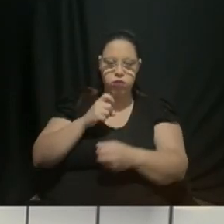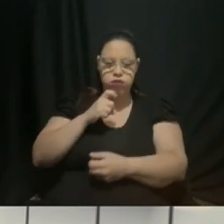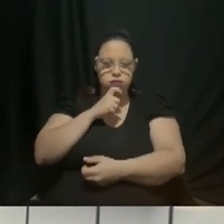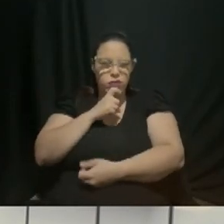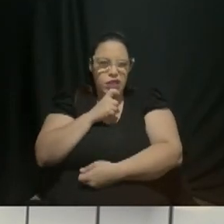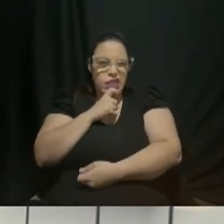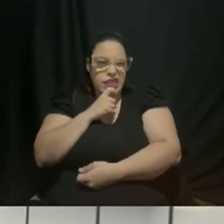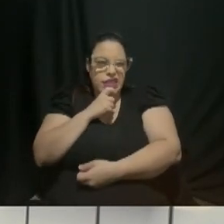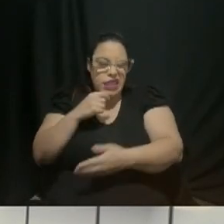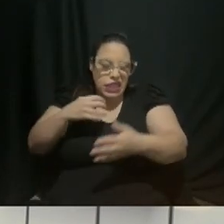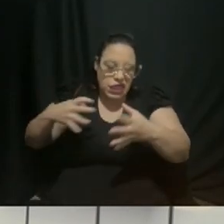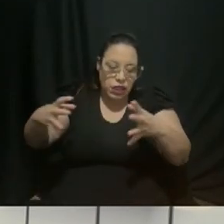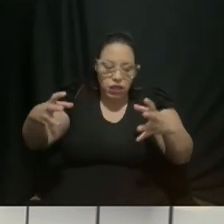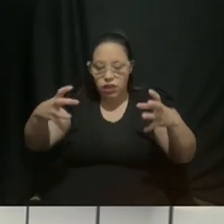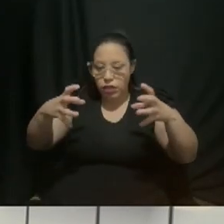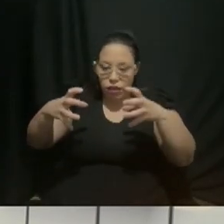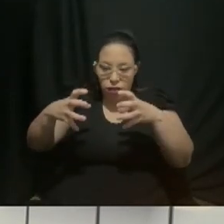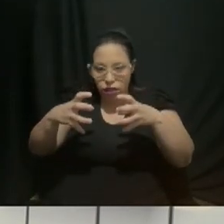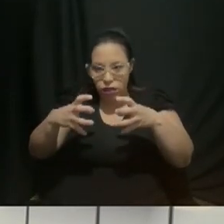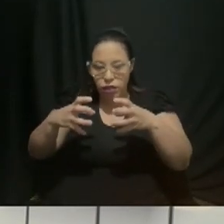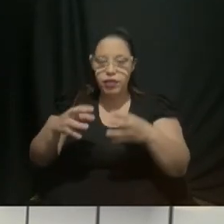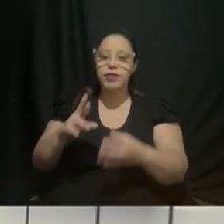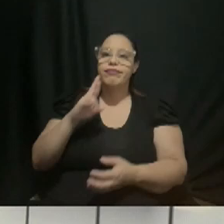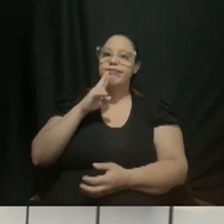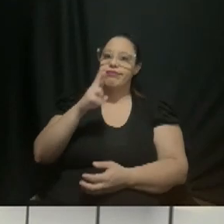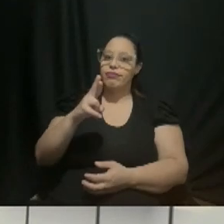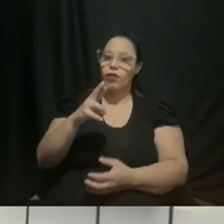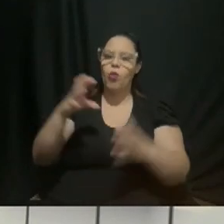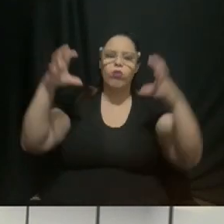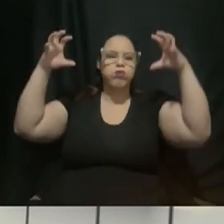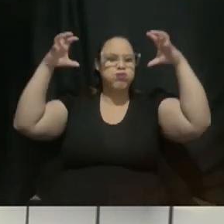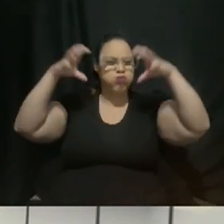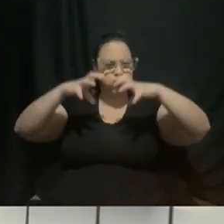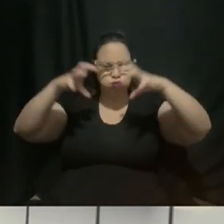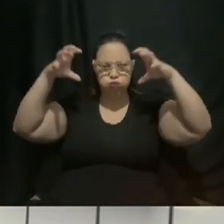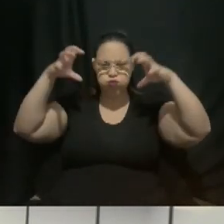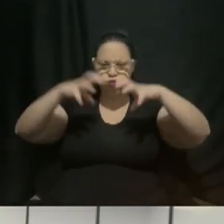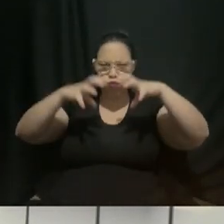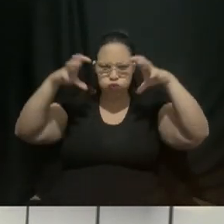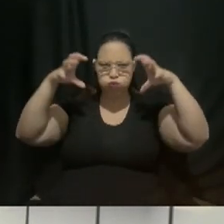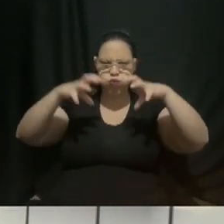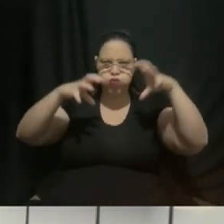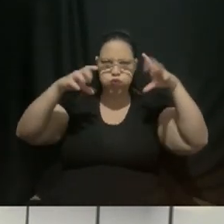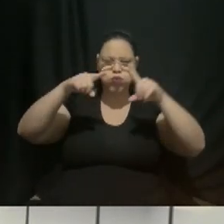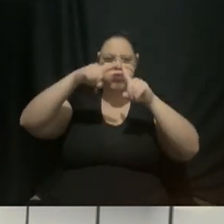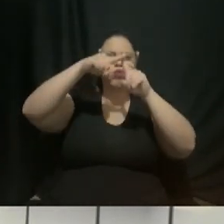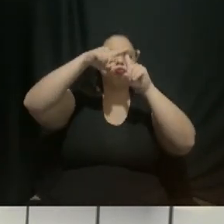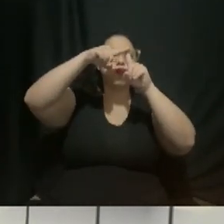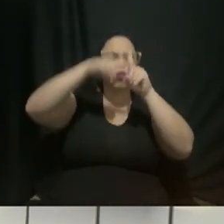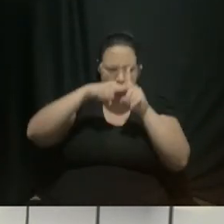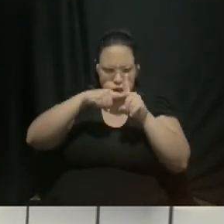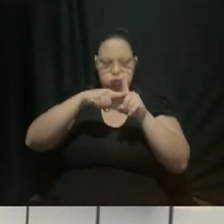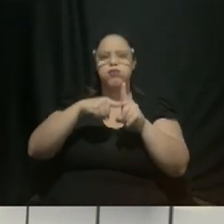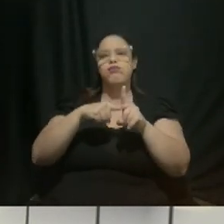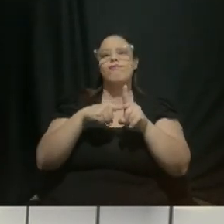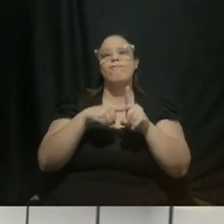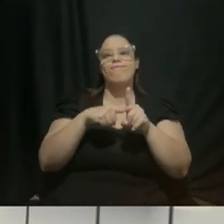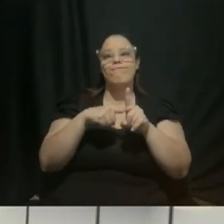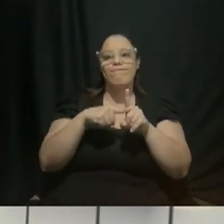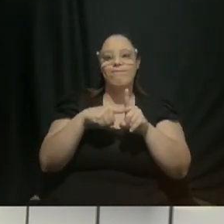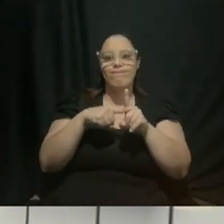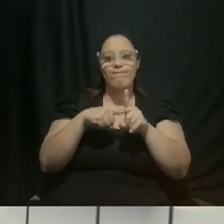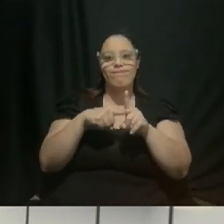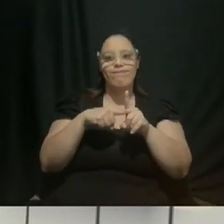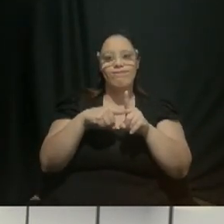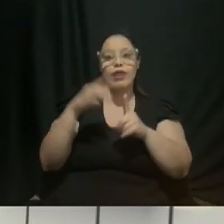que vai resultar em chuvas e queda expressiva nas temperaturas. Amanhã, então, o sol ainda aparece